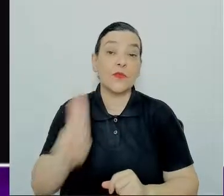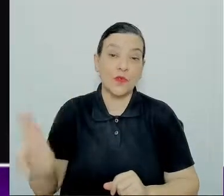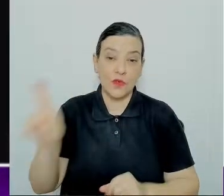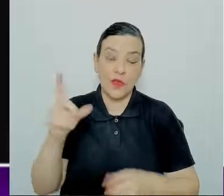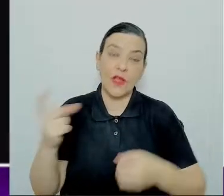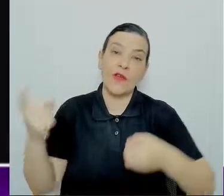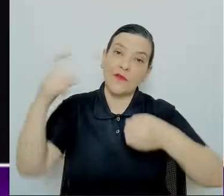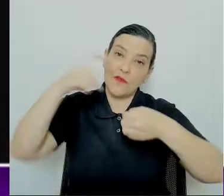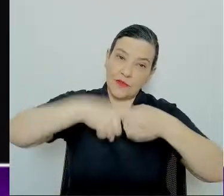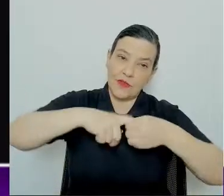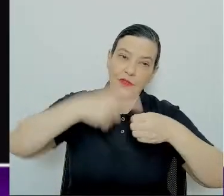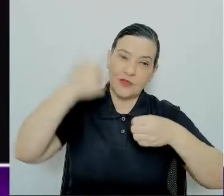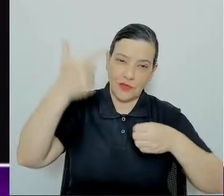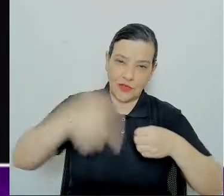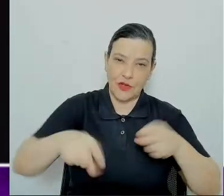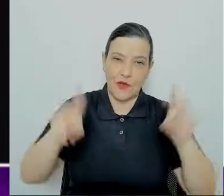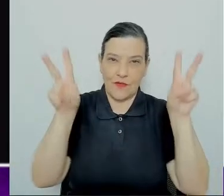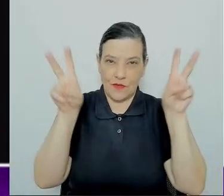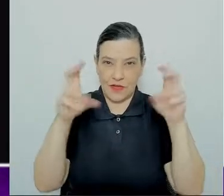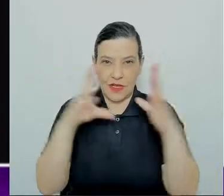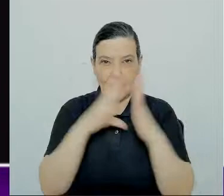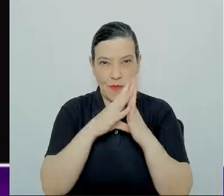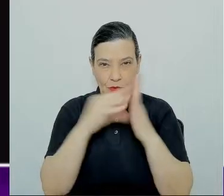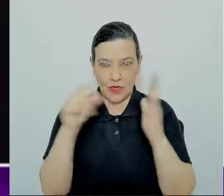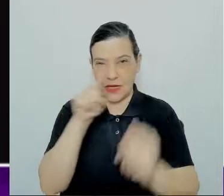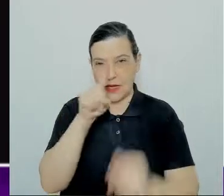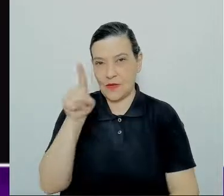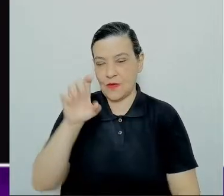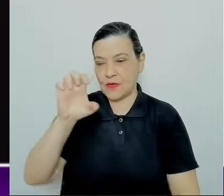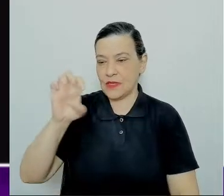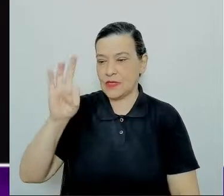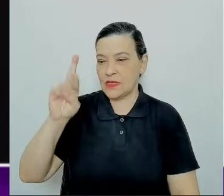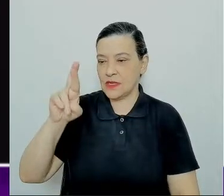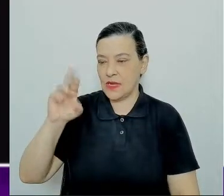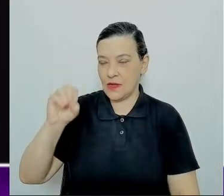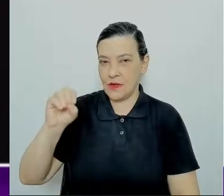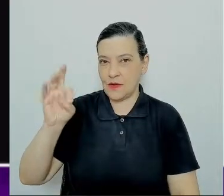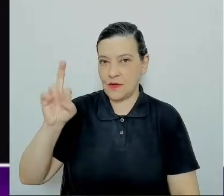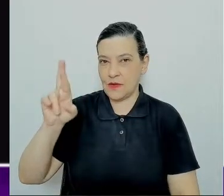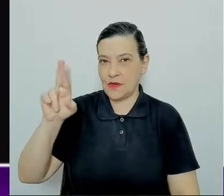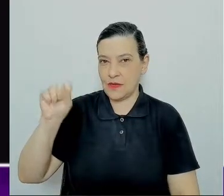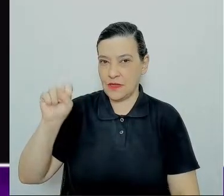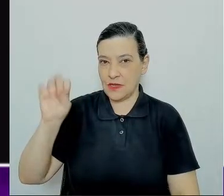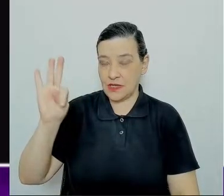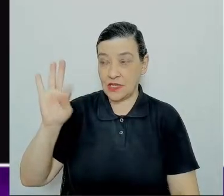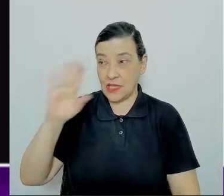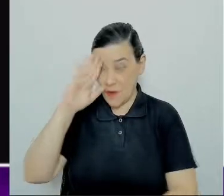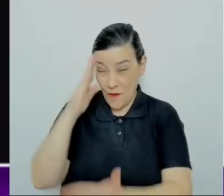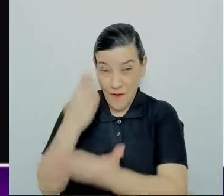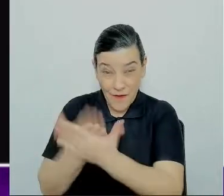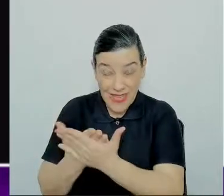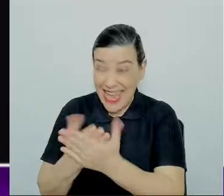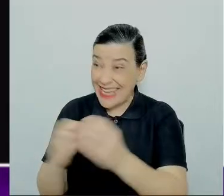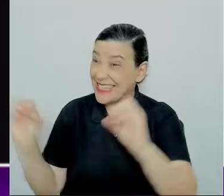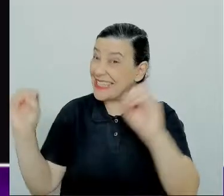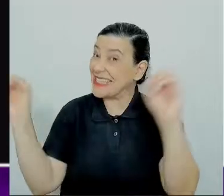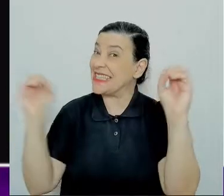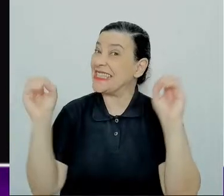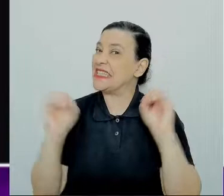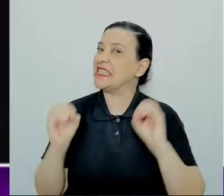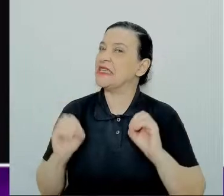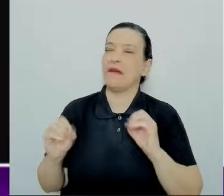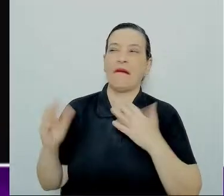nosso título, o modelo de Zero Trust diz que nós não devemos confiar em ninguém, devemos desconfiar de